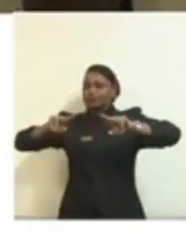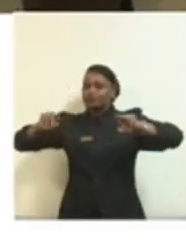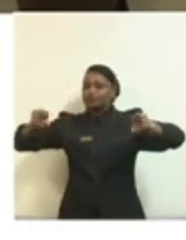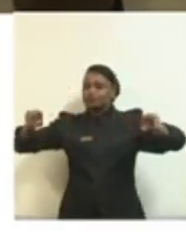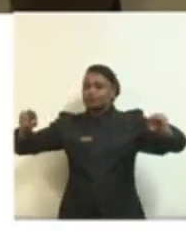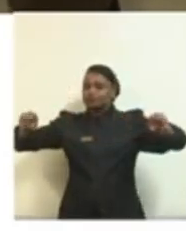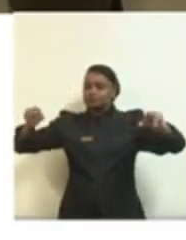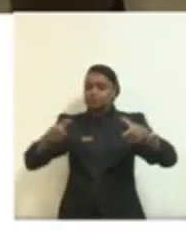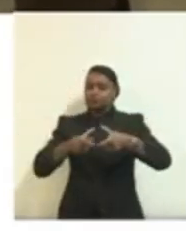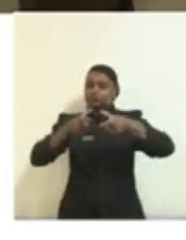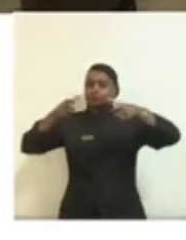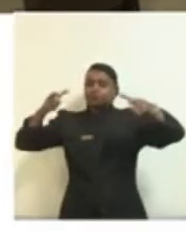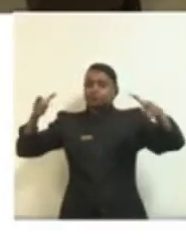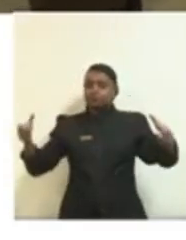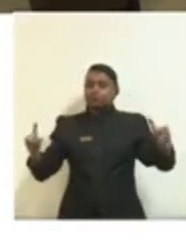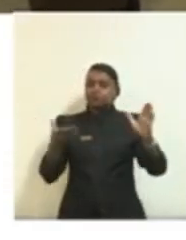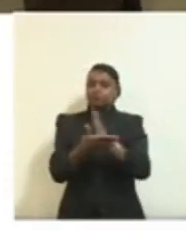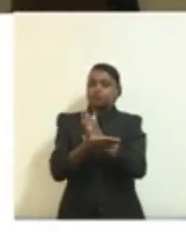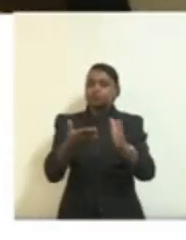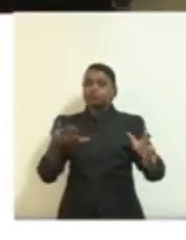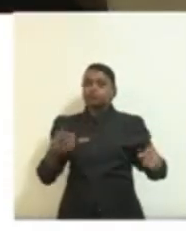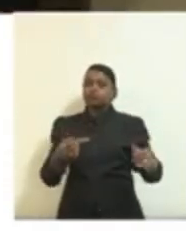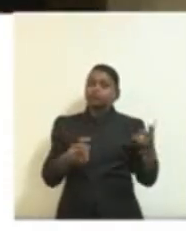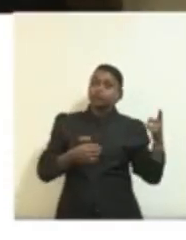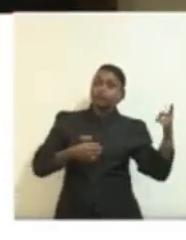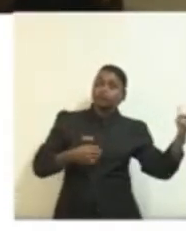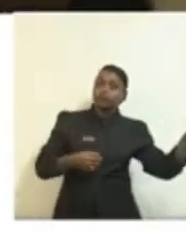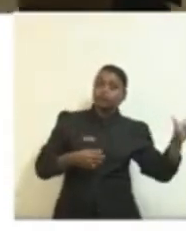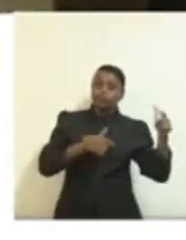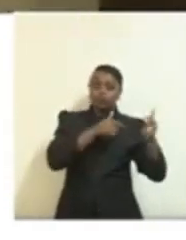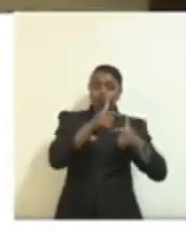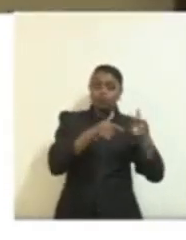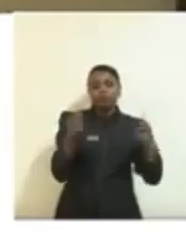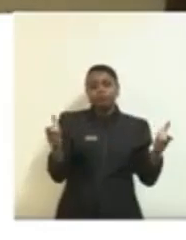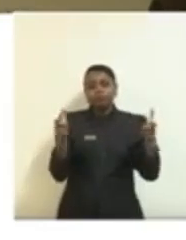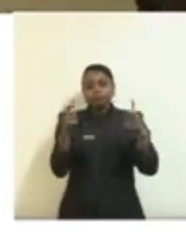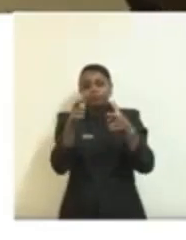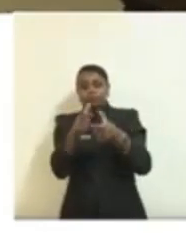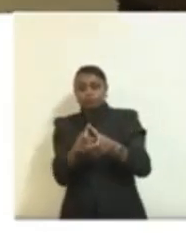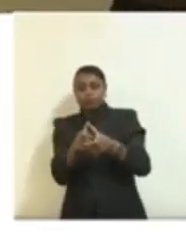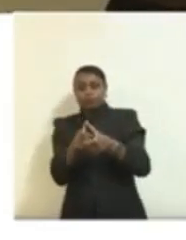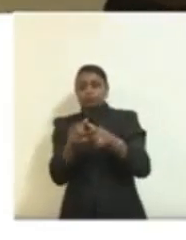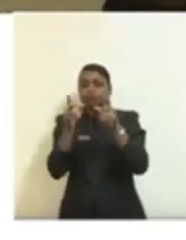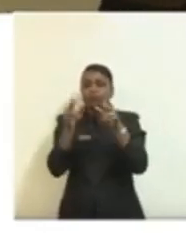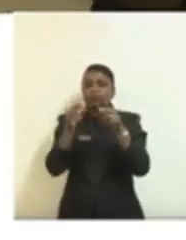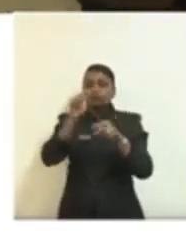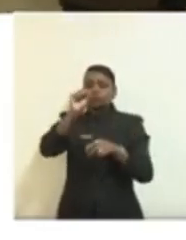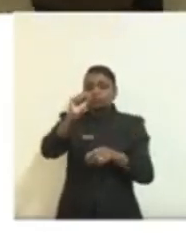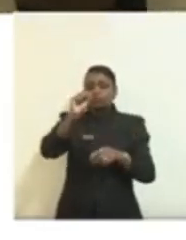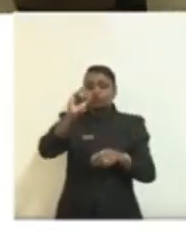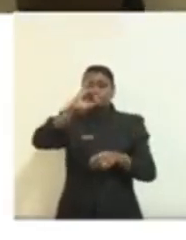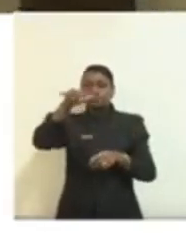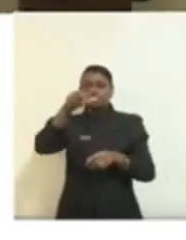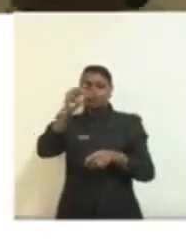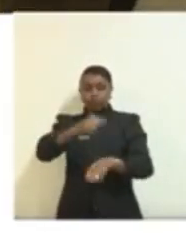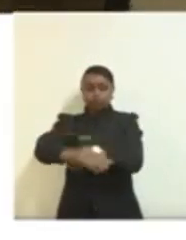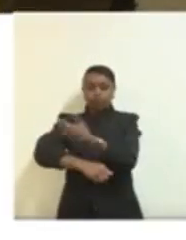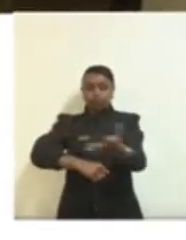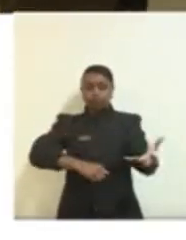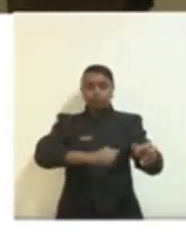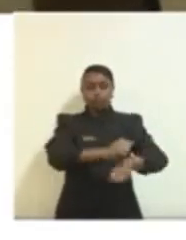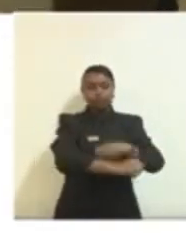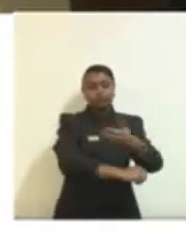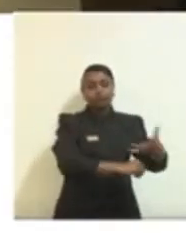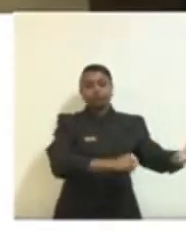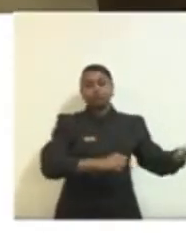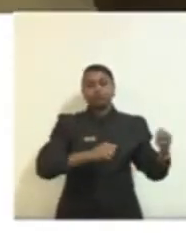apenas aumentam alguns, mas a maior parte dos outros serviços diminui com o eucalipto. E o mesmo vale para a soja. Tá? A